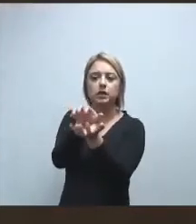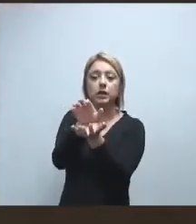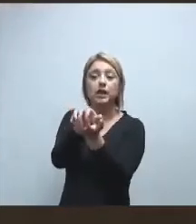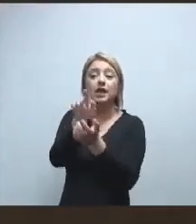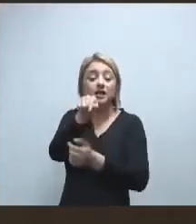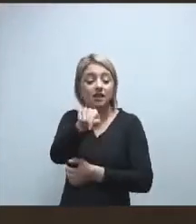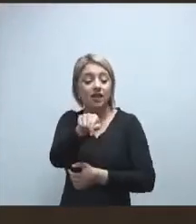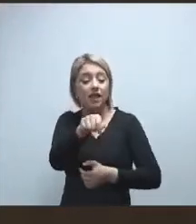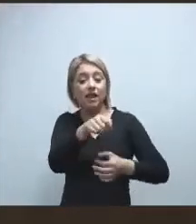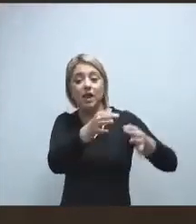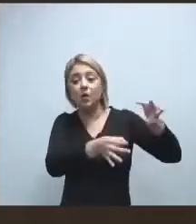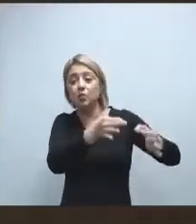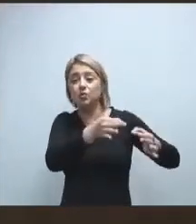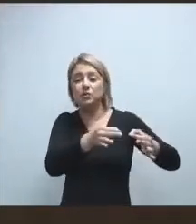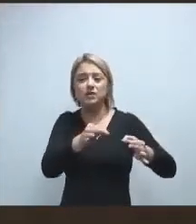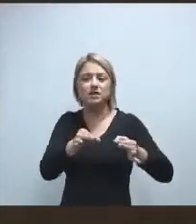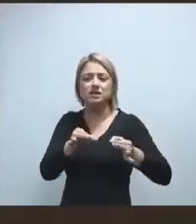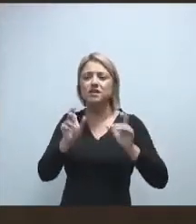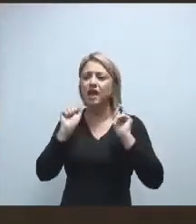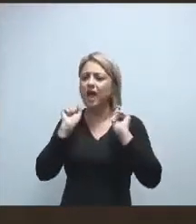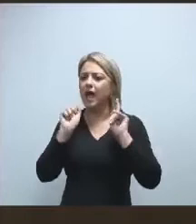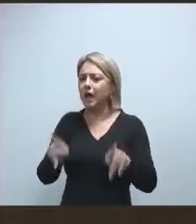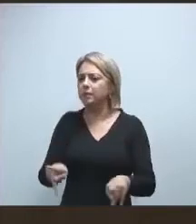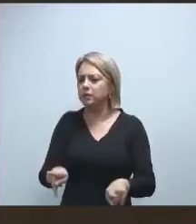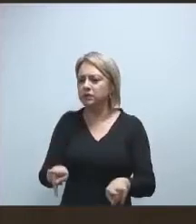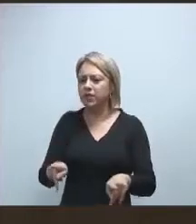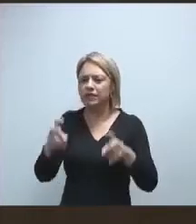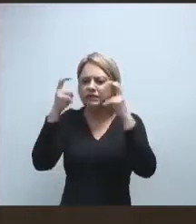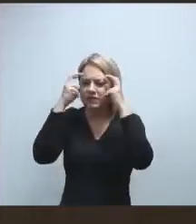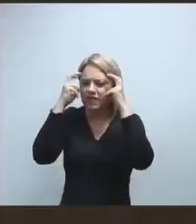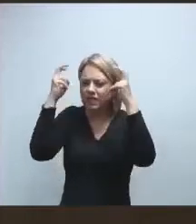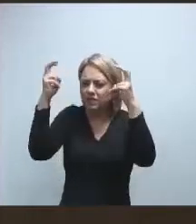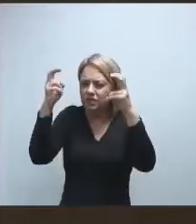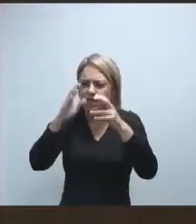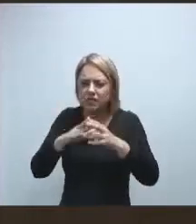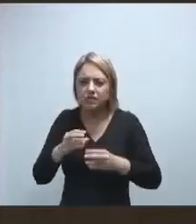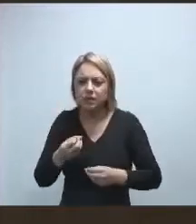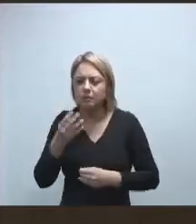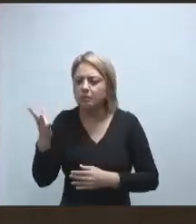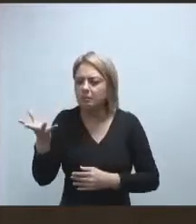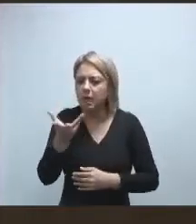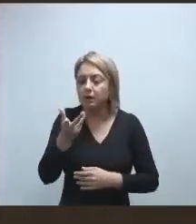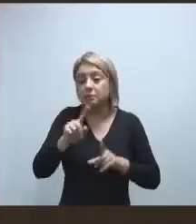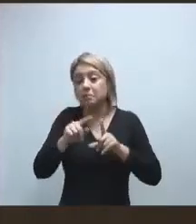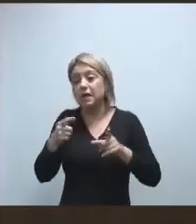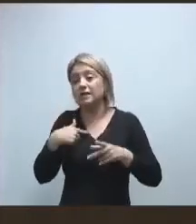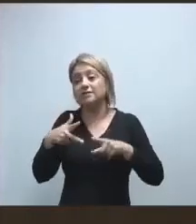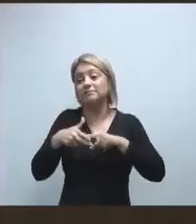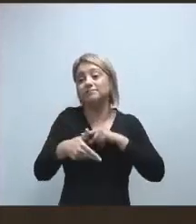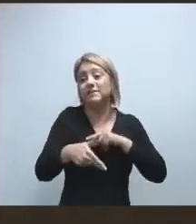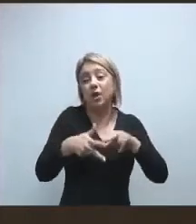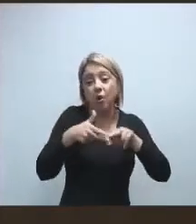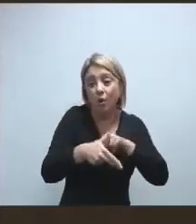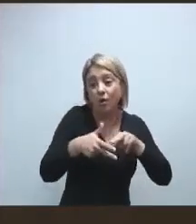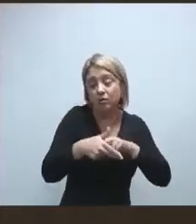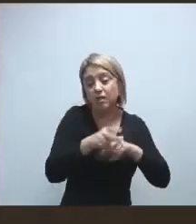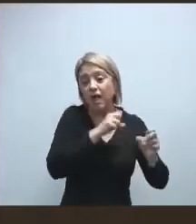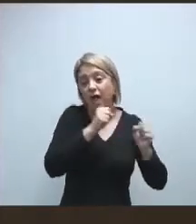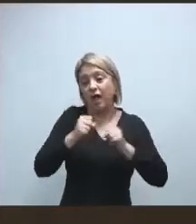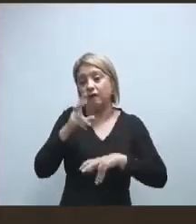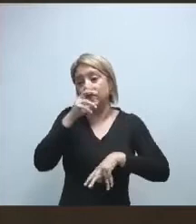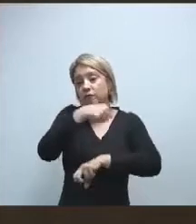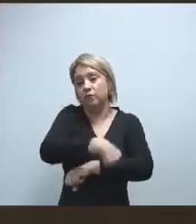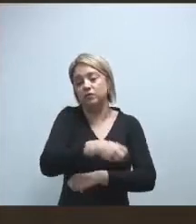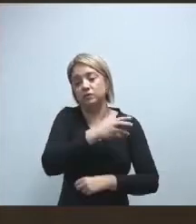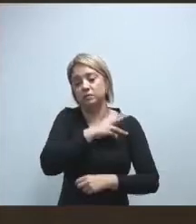aposentado na cabeça excelente mas que queria reduzir a força do ministério público o centrão só